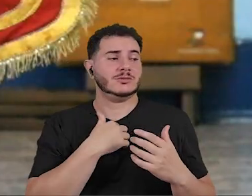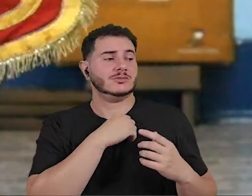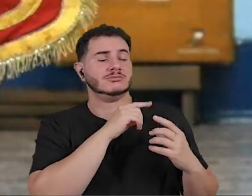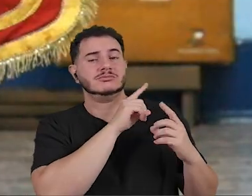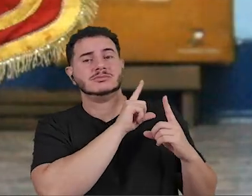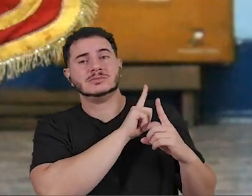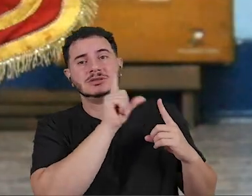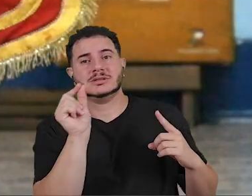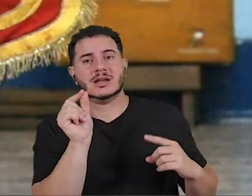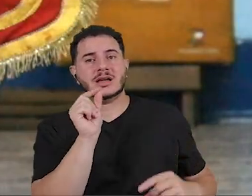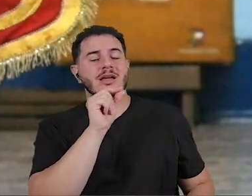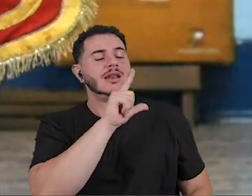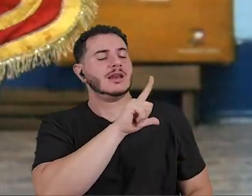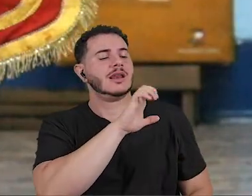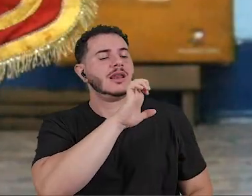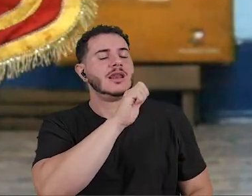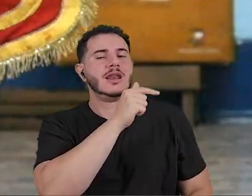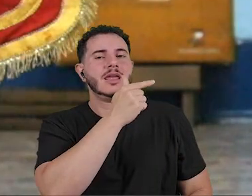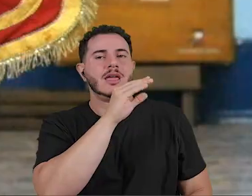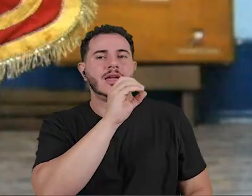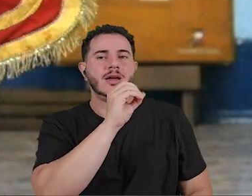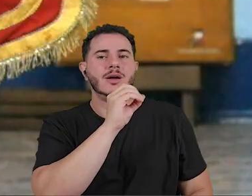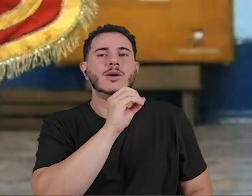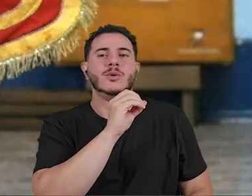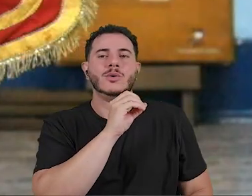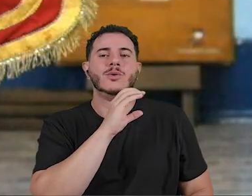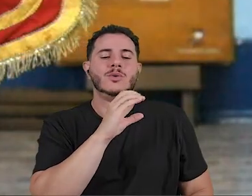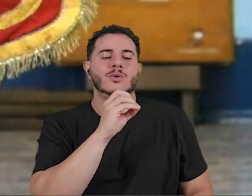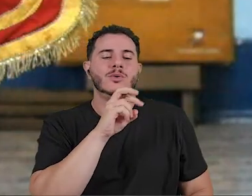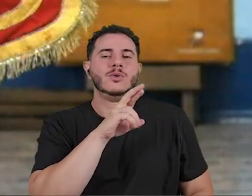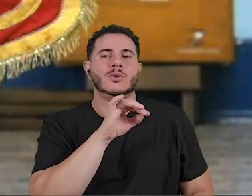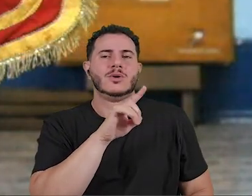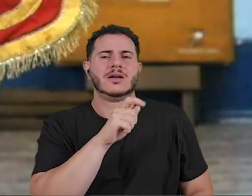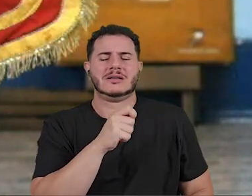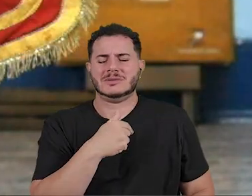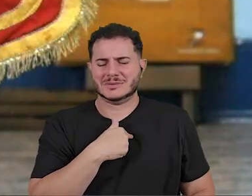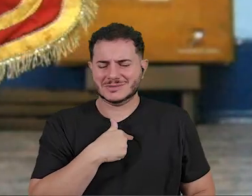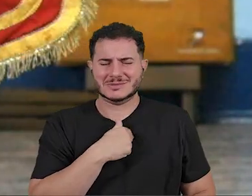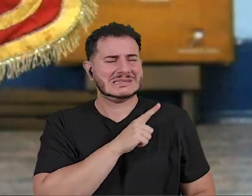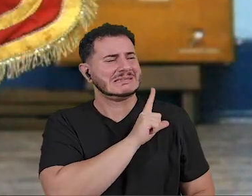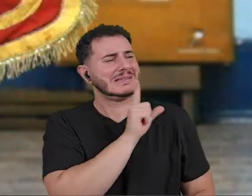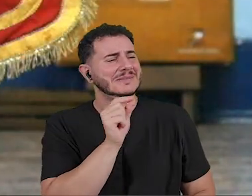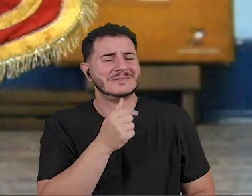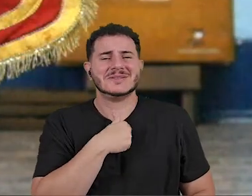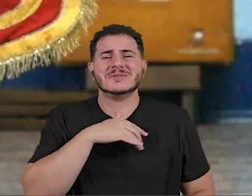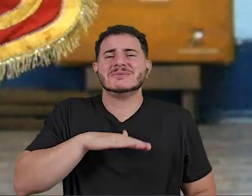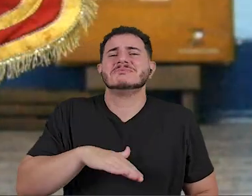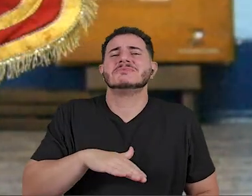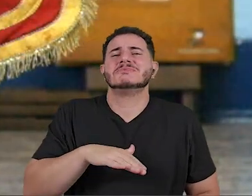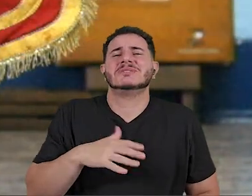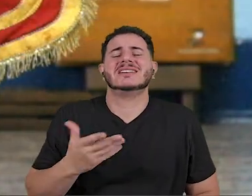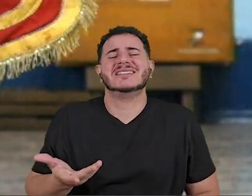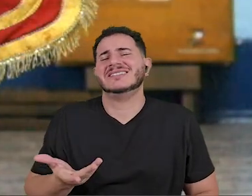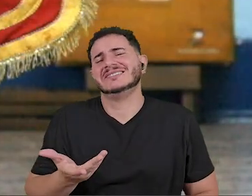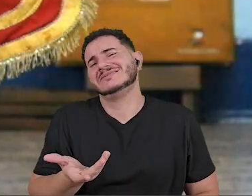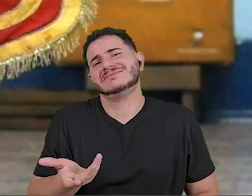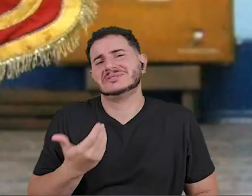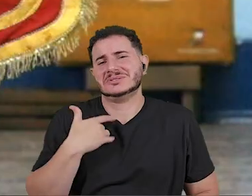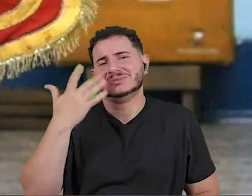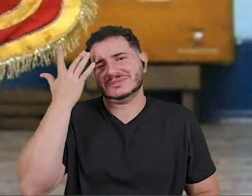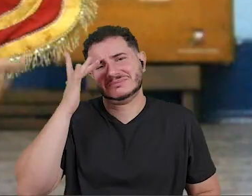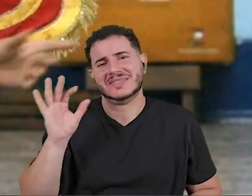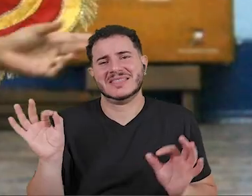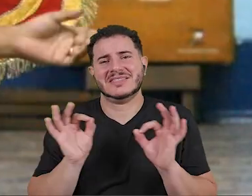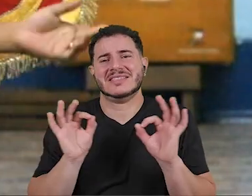pirralha, que mal sabia tocar direito, né? E eu lembro que lá na rua